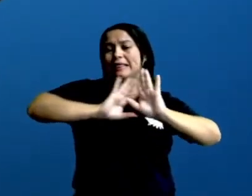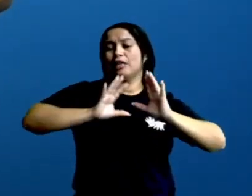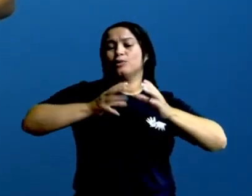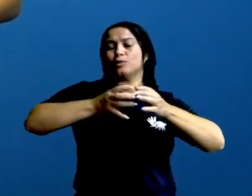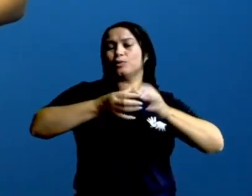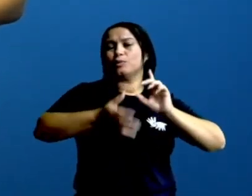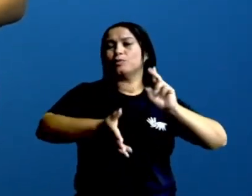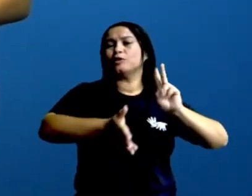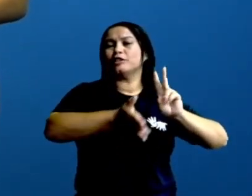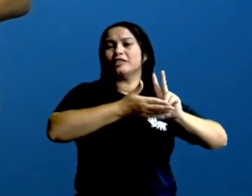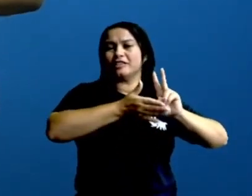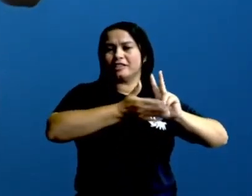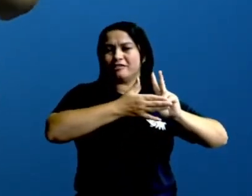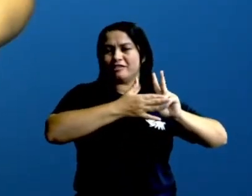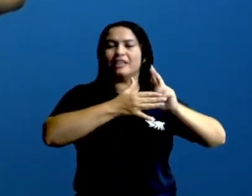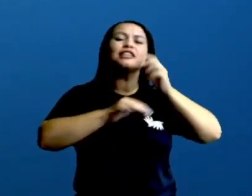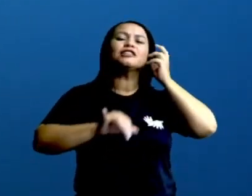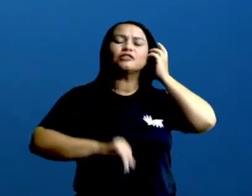povos